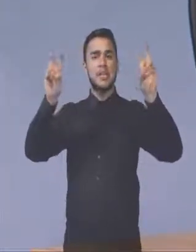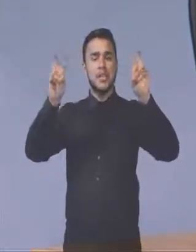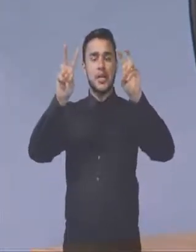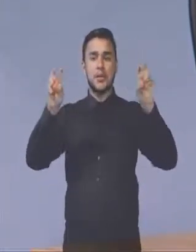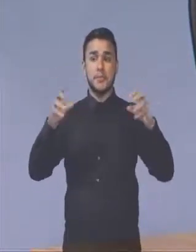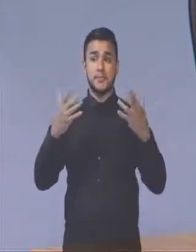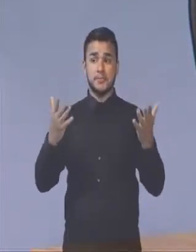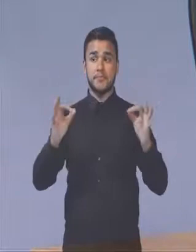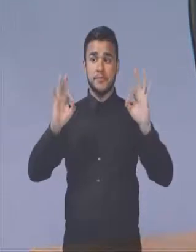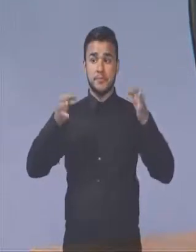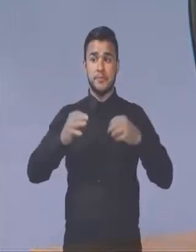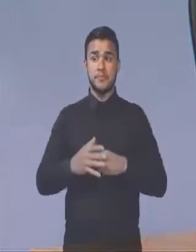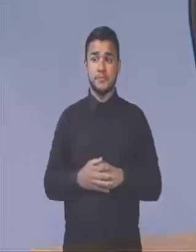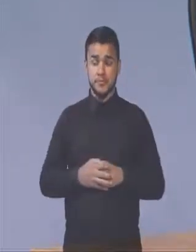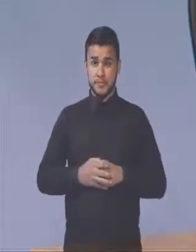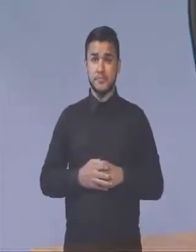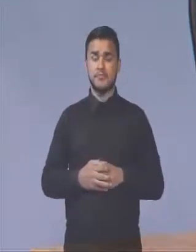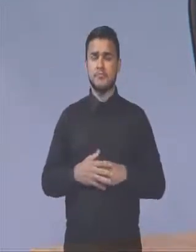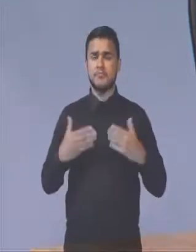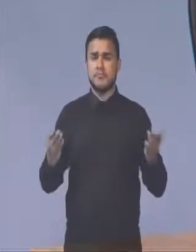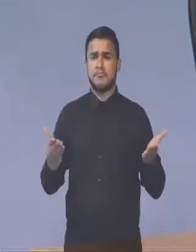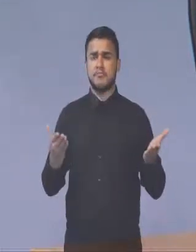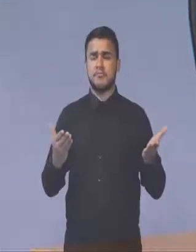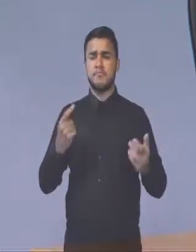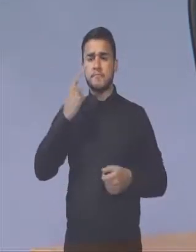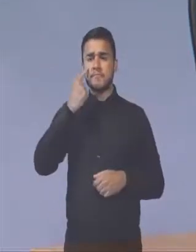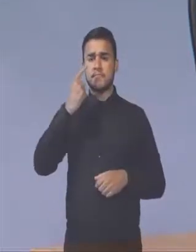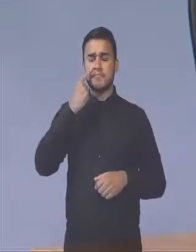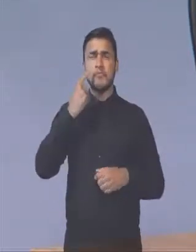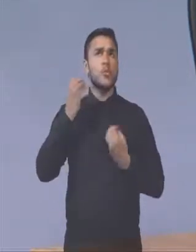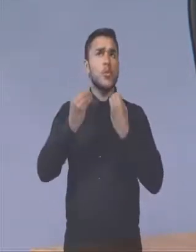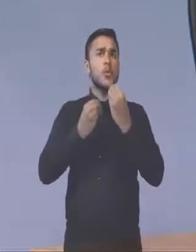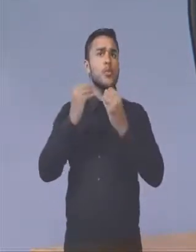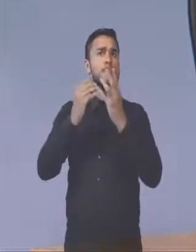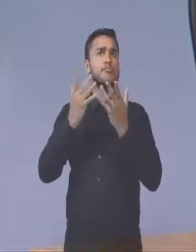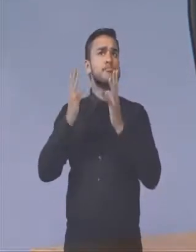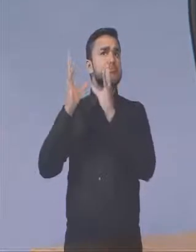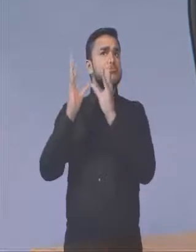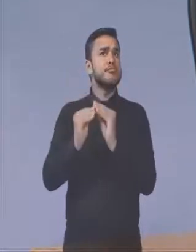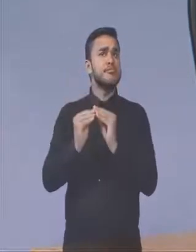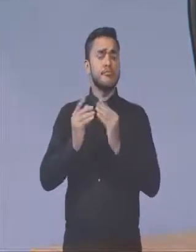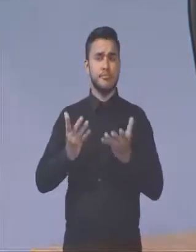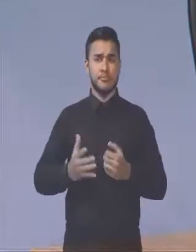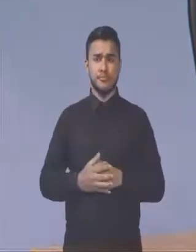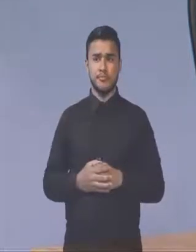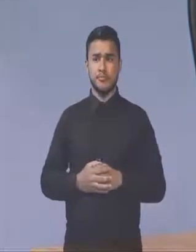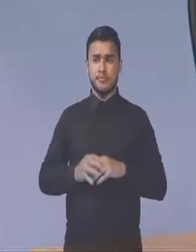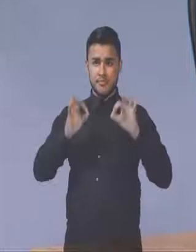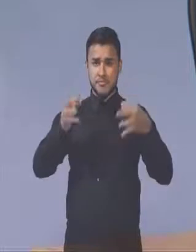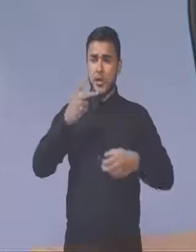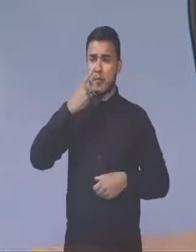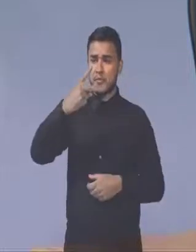nenhuma outra mesa conseguiria chegar a conclusões muito peremptórias, muito